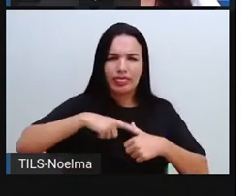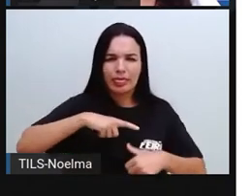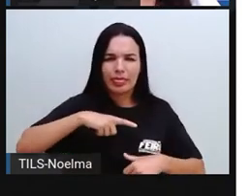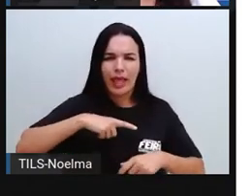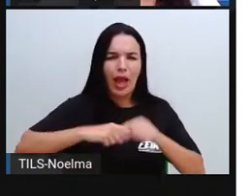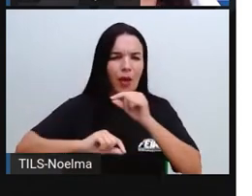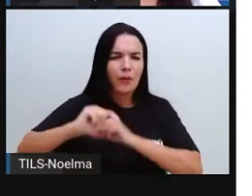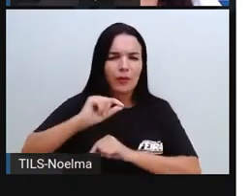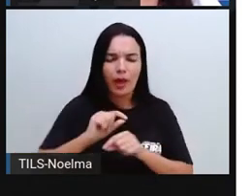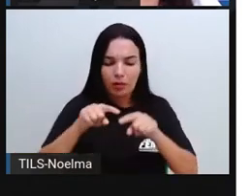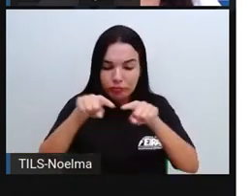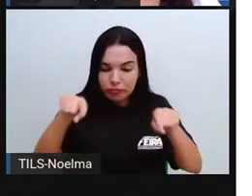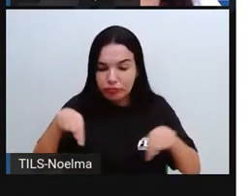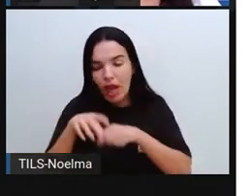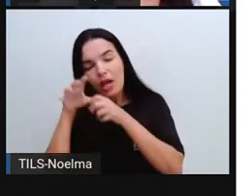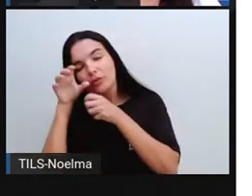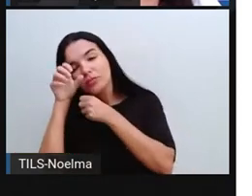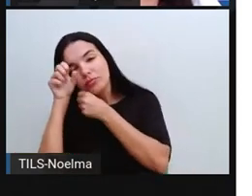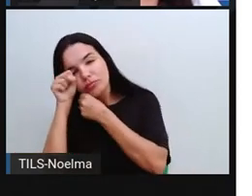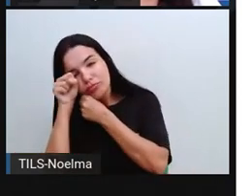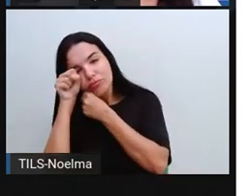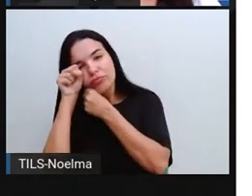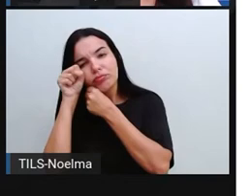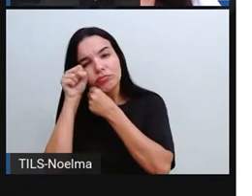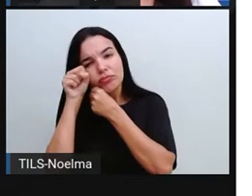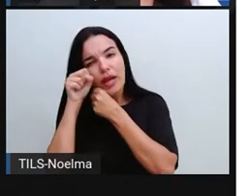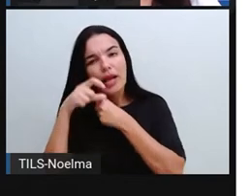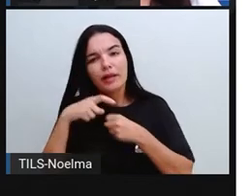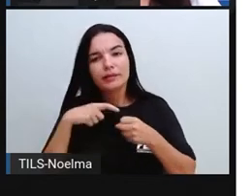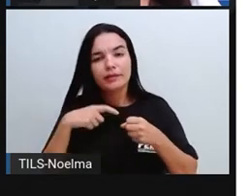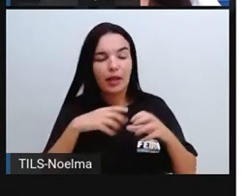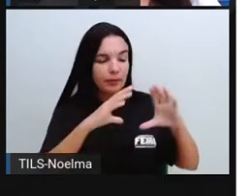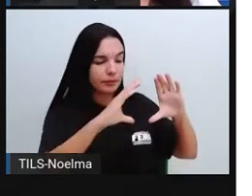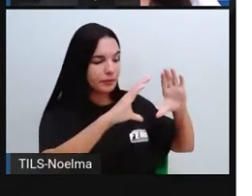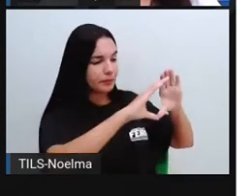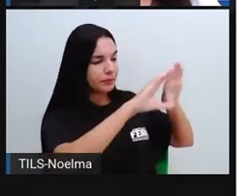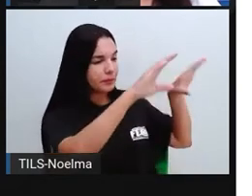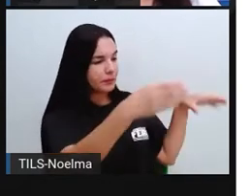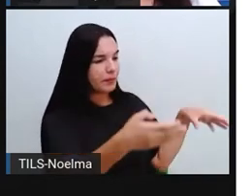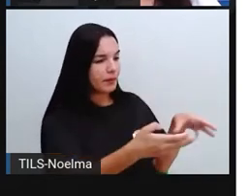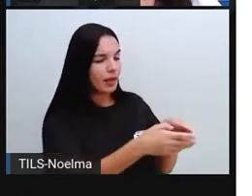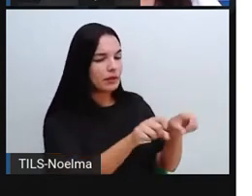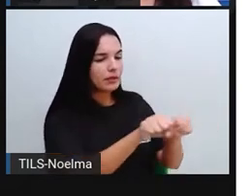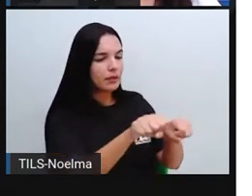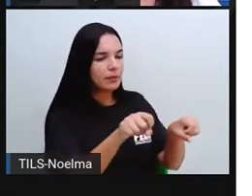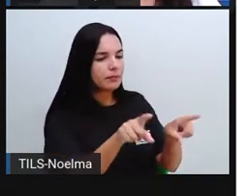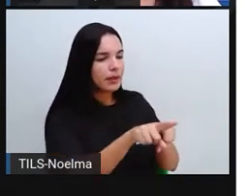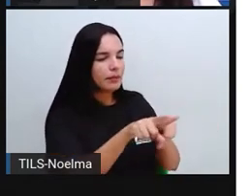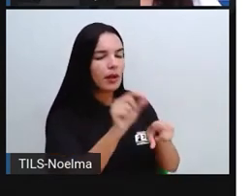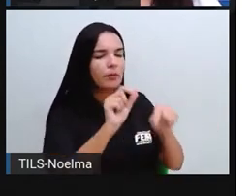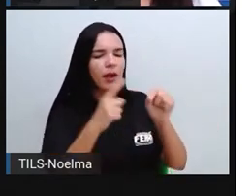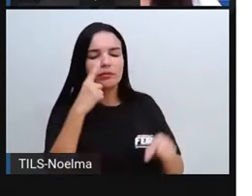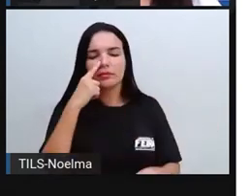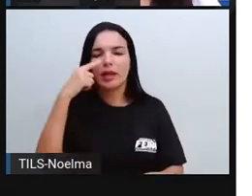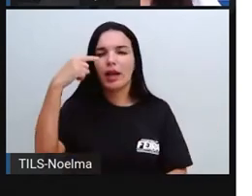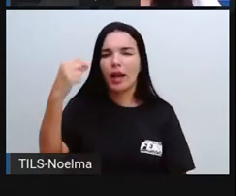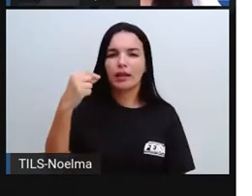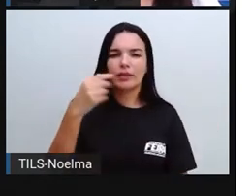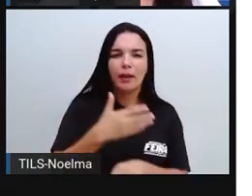de costura, estante de quinquilharias e uma gata branca chamada